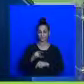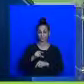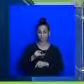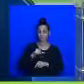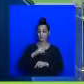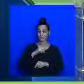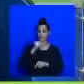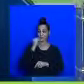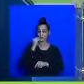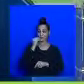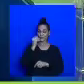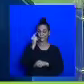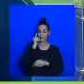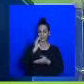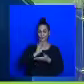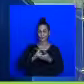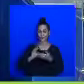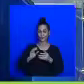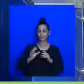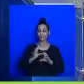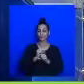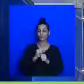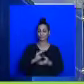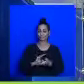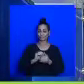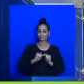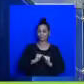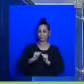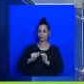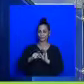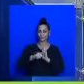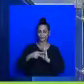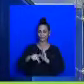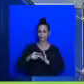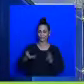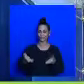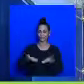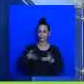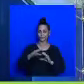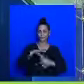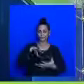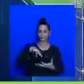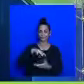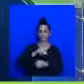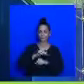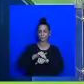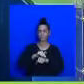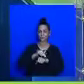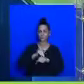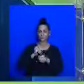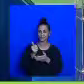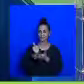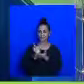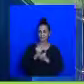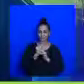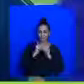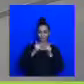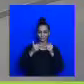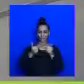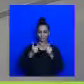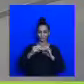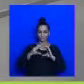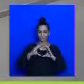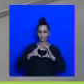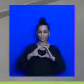Você ainda tem chances o prêmio está acumulado pode sair para você hoje o globo girando pode chamar Pode Chamar Que A Sorte vem